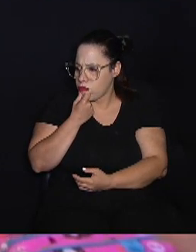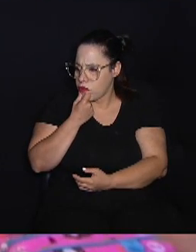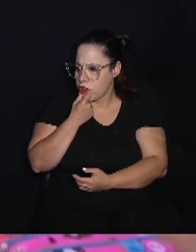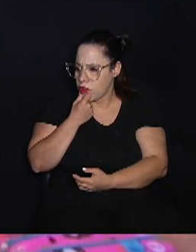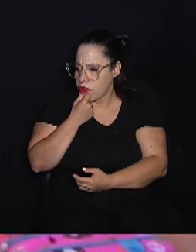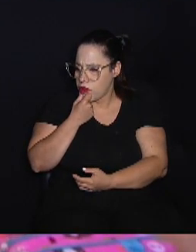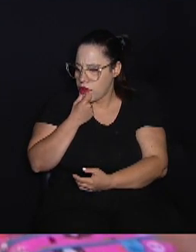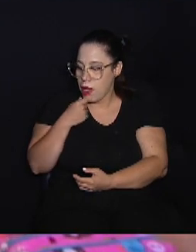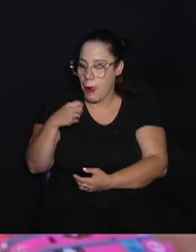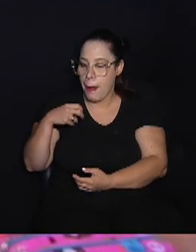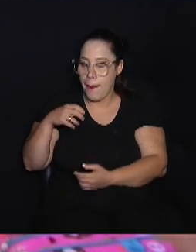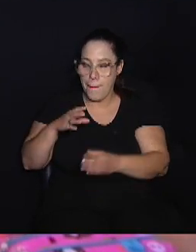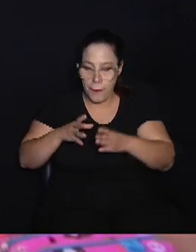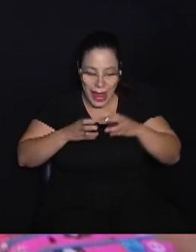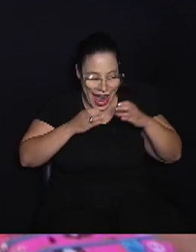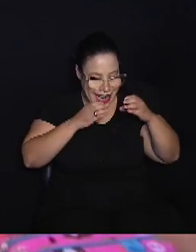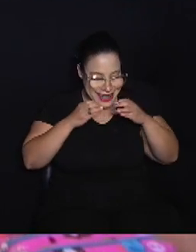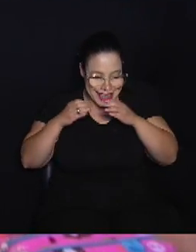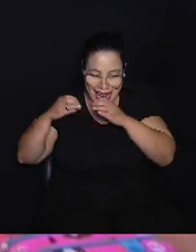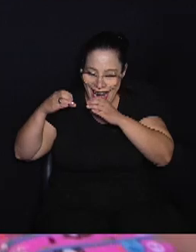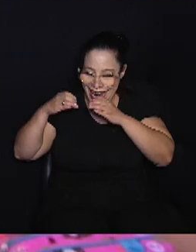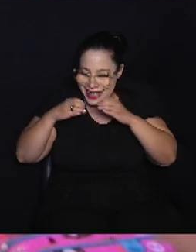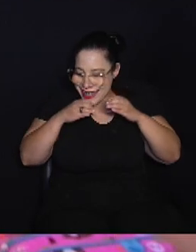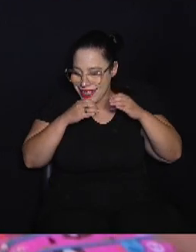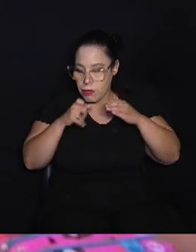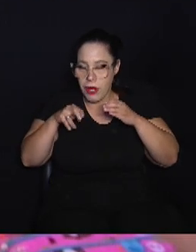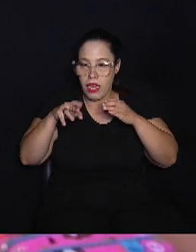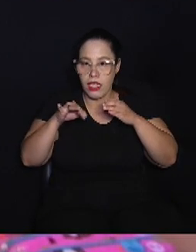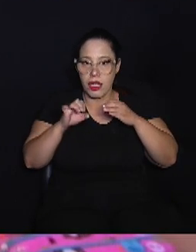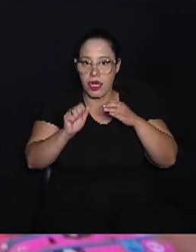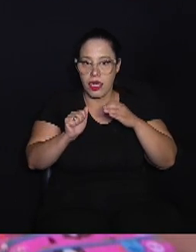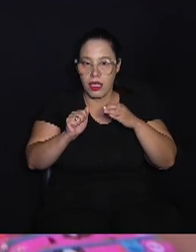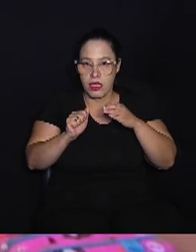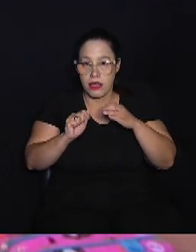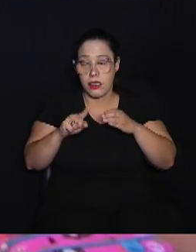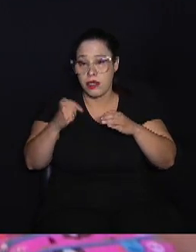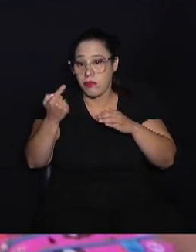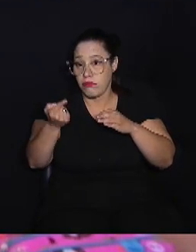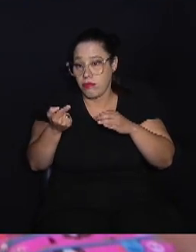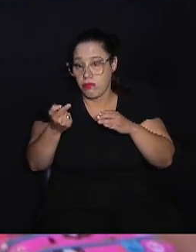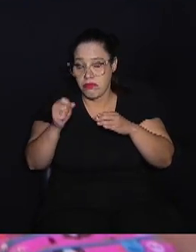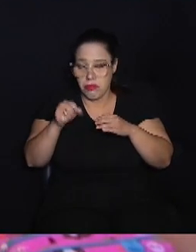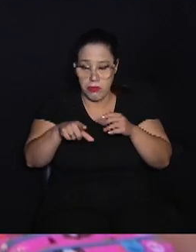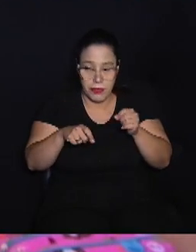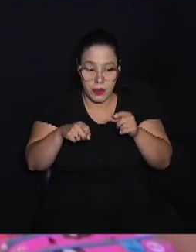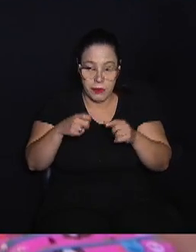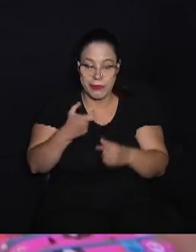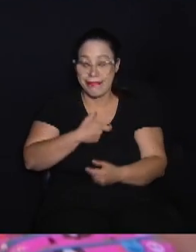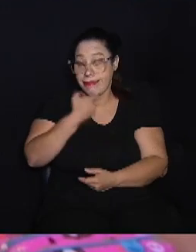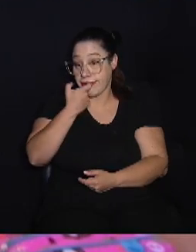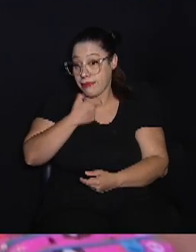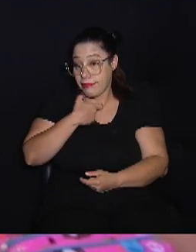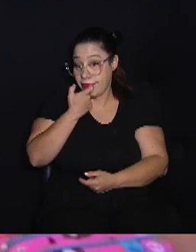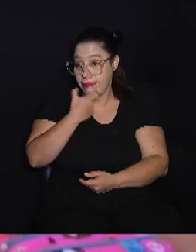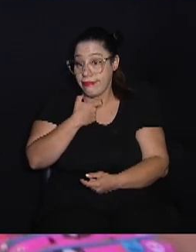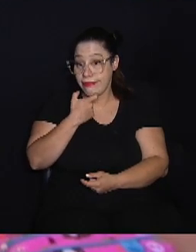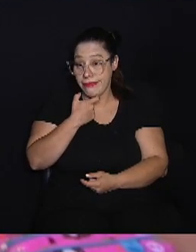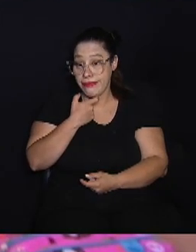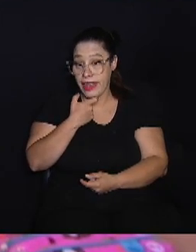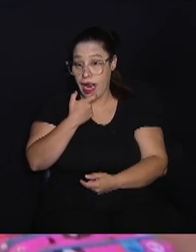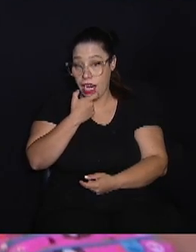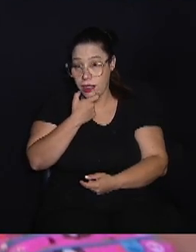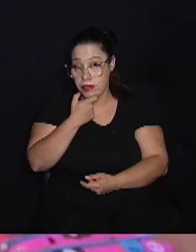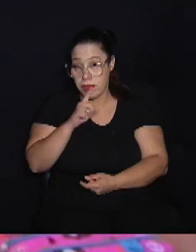semente de melancia para testar. Depois eu usei semente de maçã.